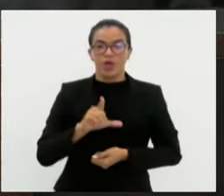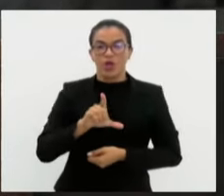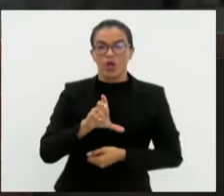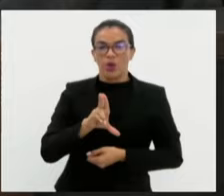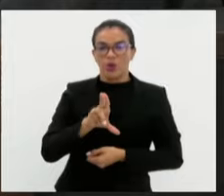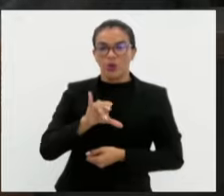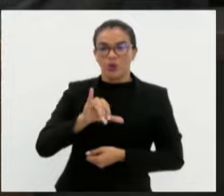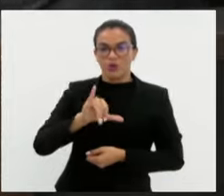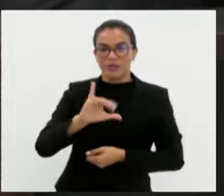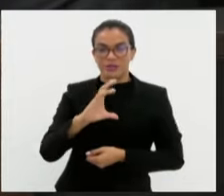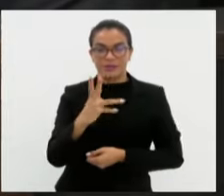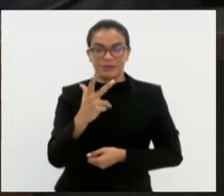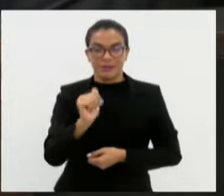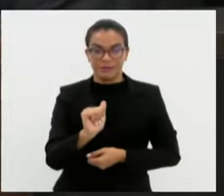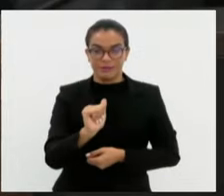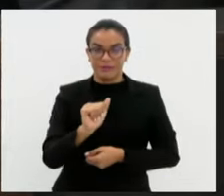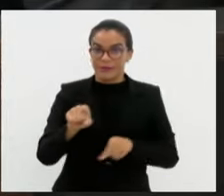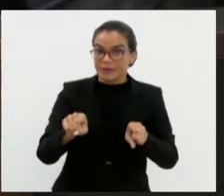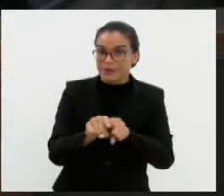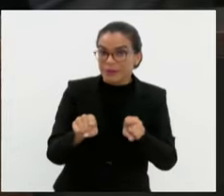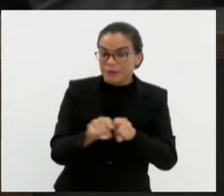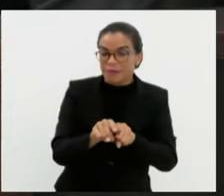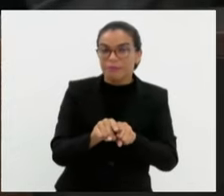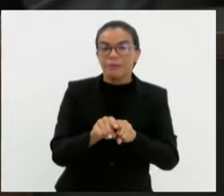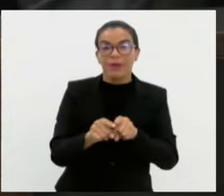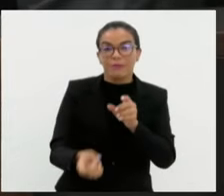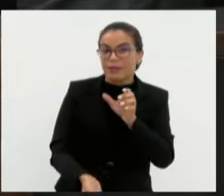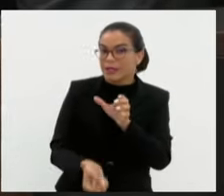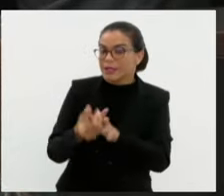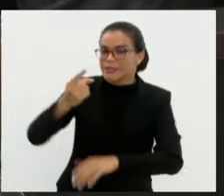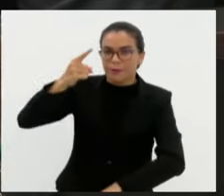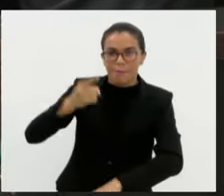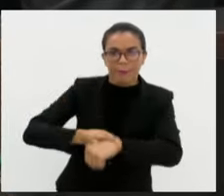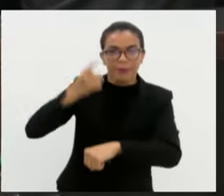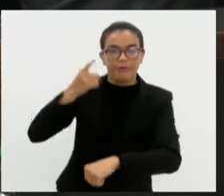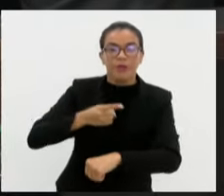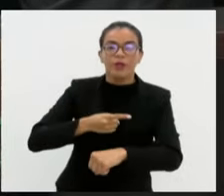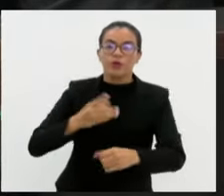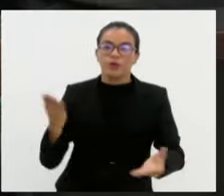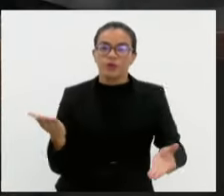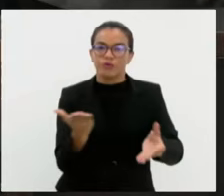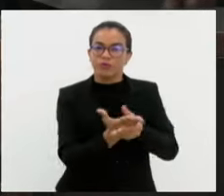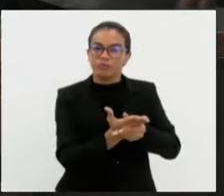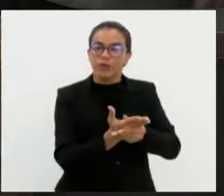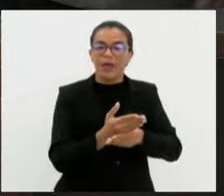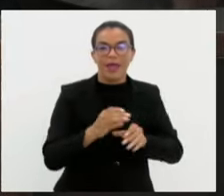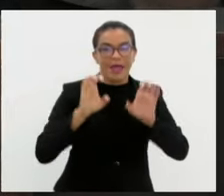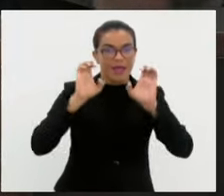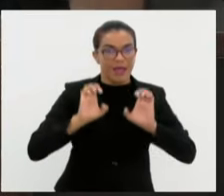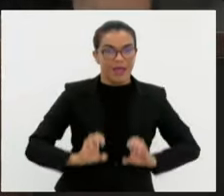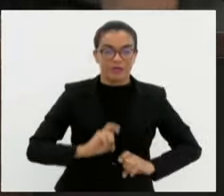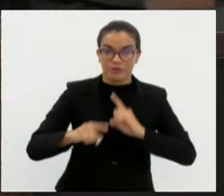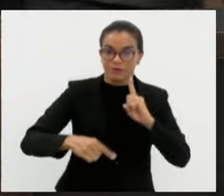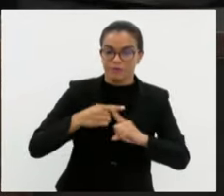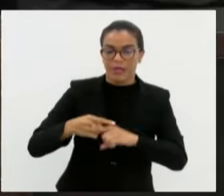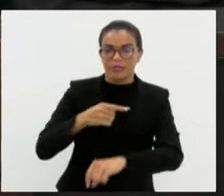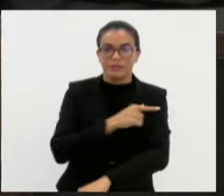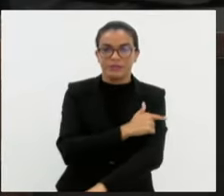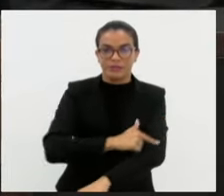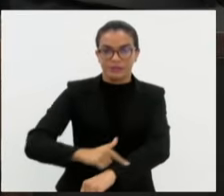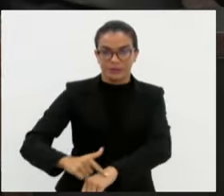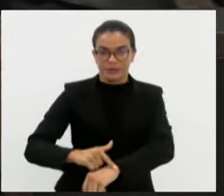Lucinha, bem como pela instauração imediata do processo ético e disciplinar. Sala